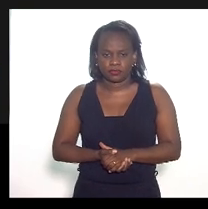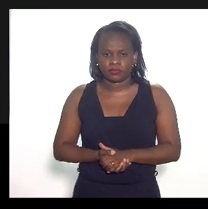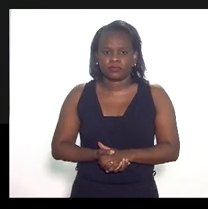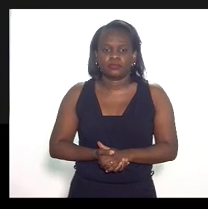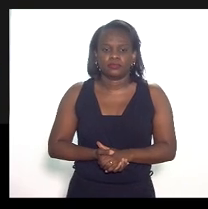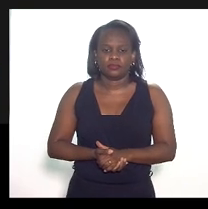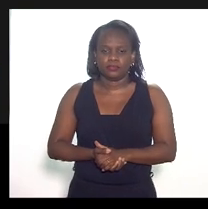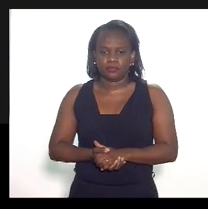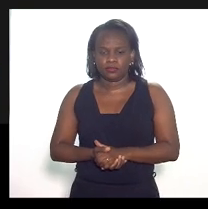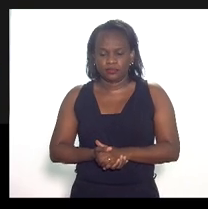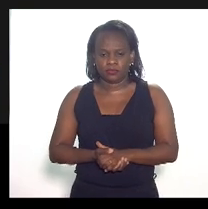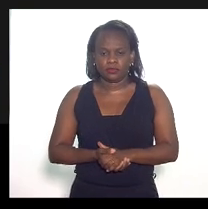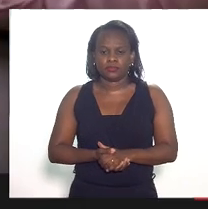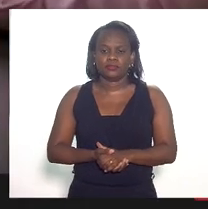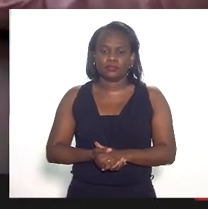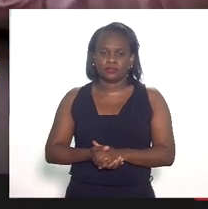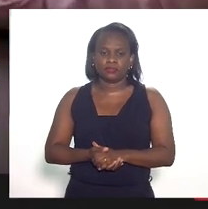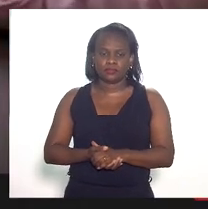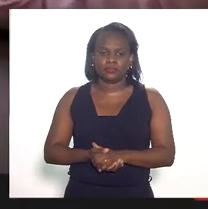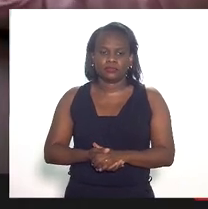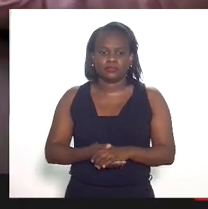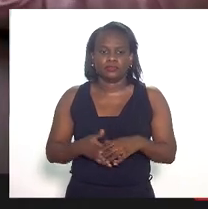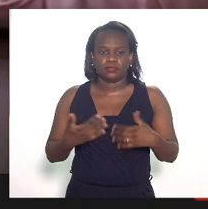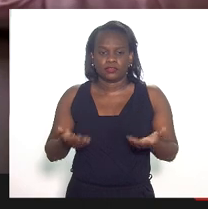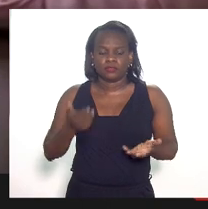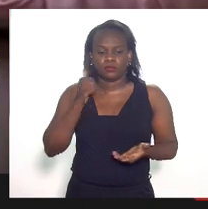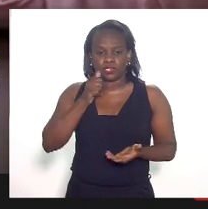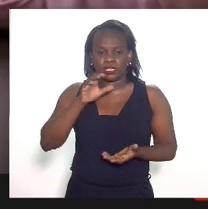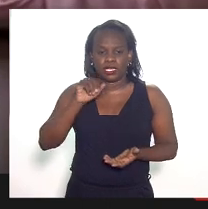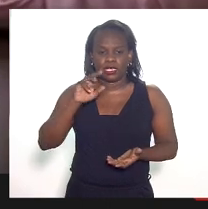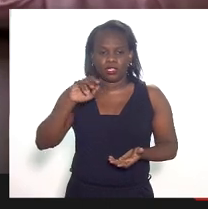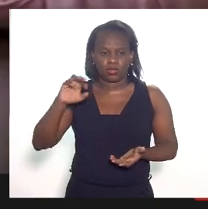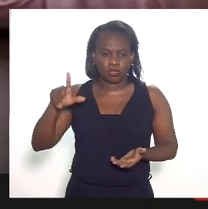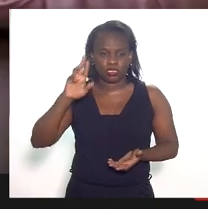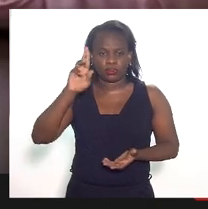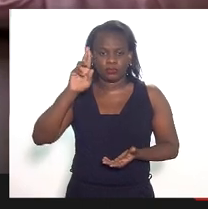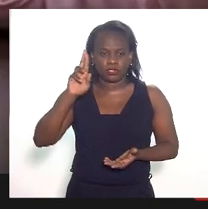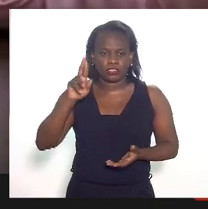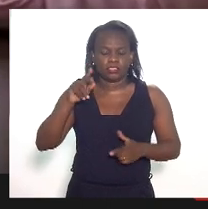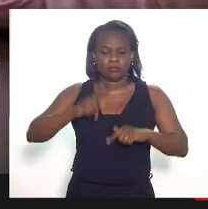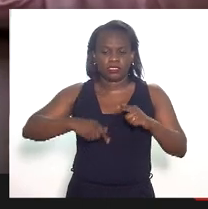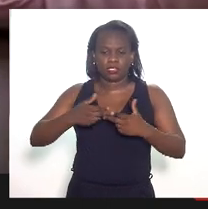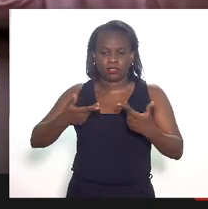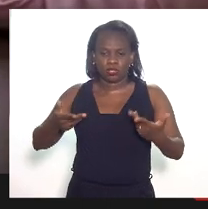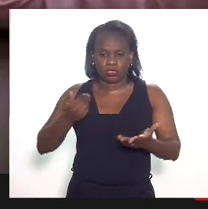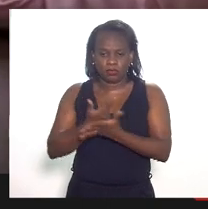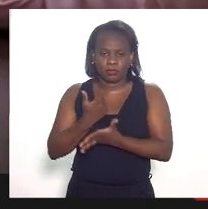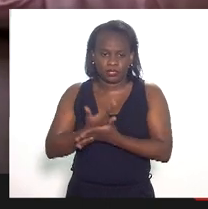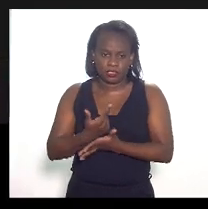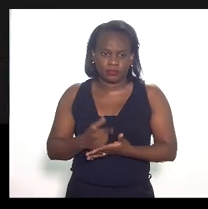Doutora deputada, vai falar a doutora Carol, responsável pelos insumos, tá?